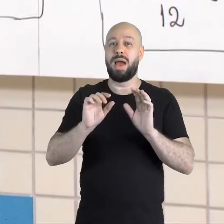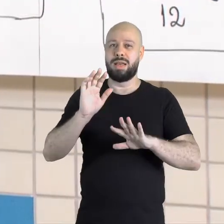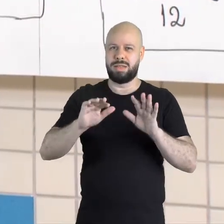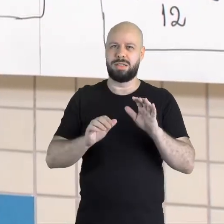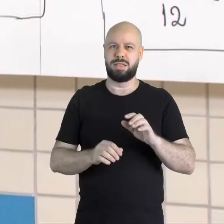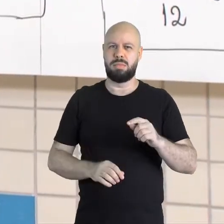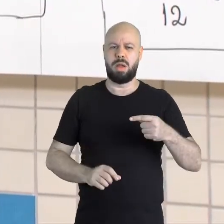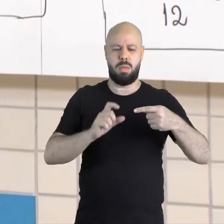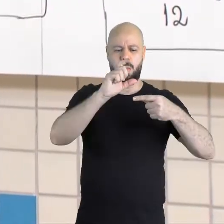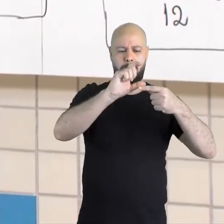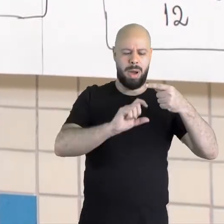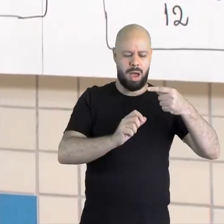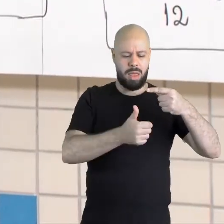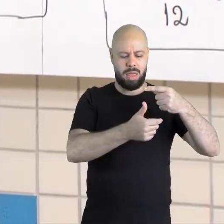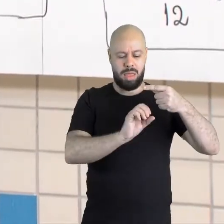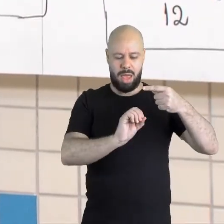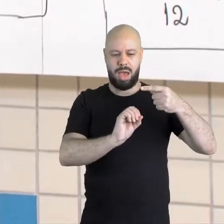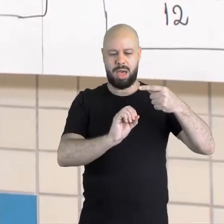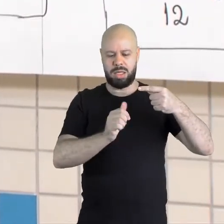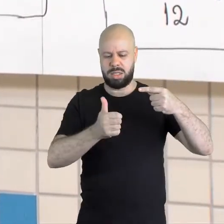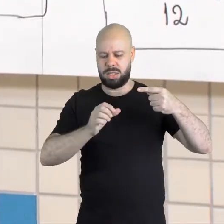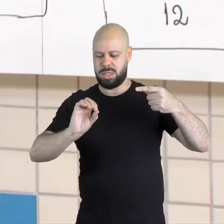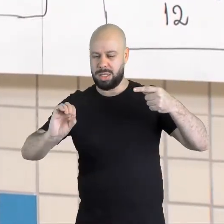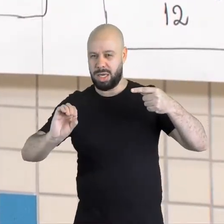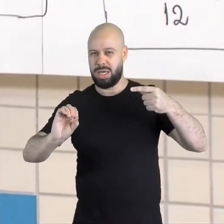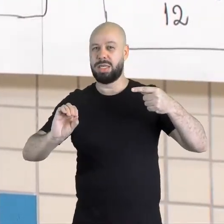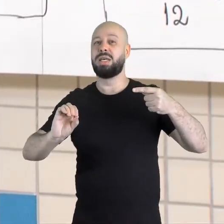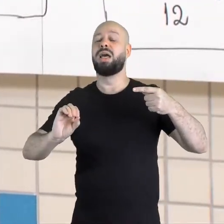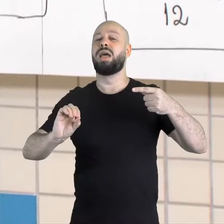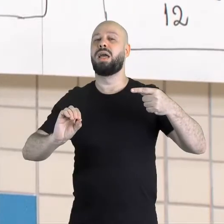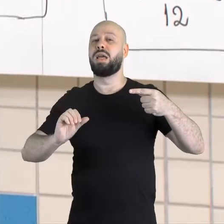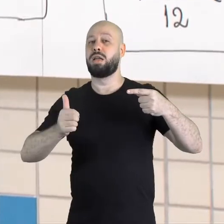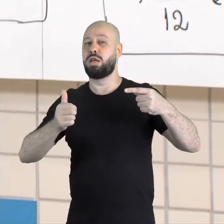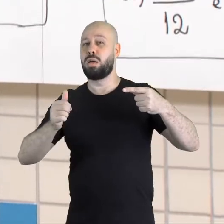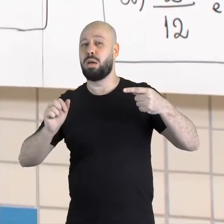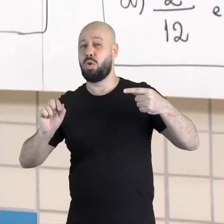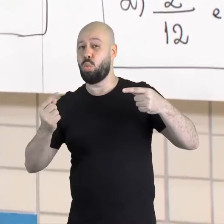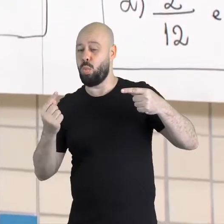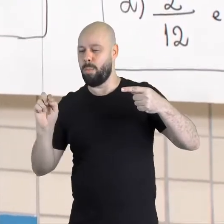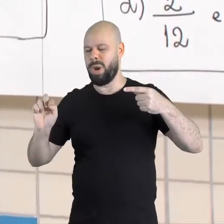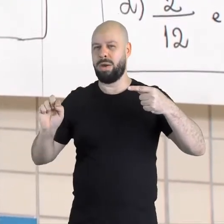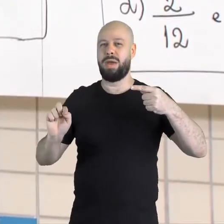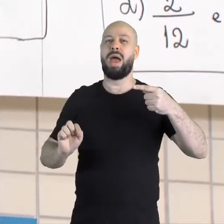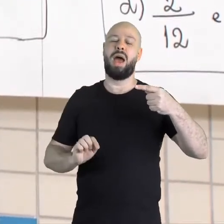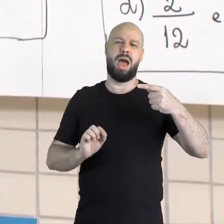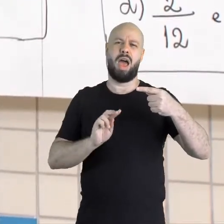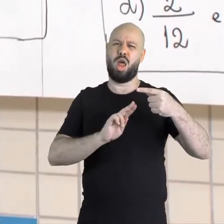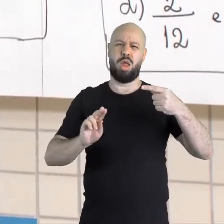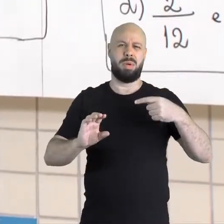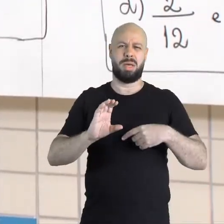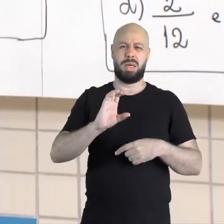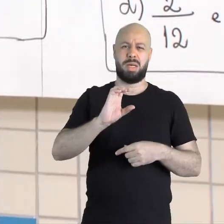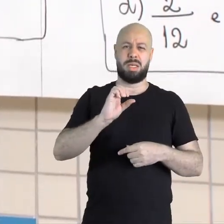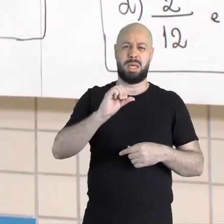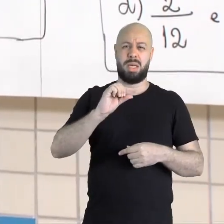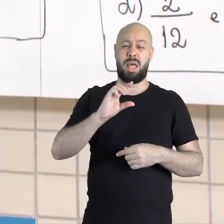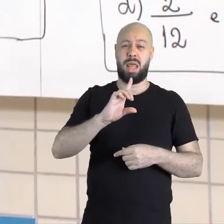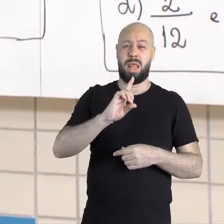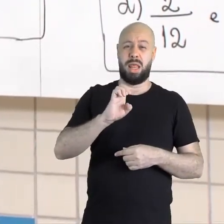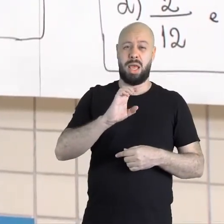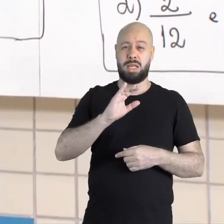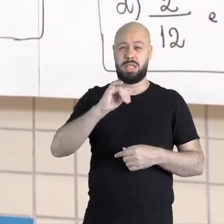e 1000. Então, um décimo, um centésimo e um milésimo, que faltou a professora colocar aqui. Mas nós vimos